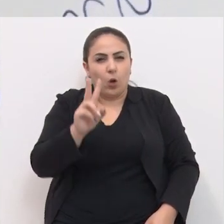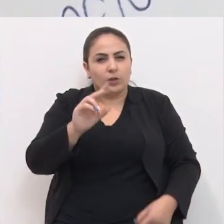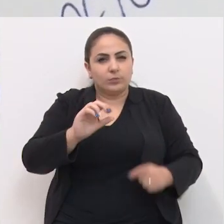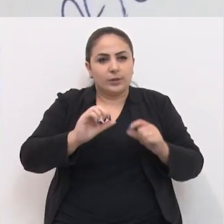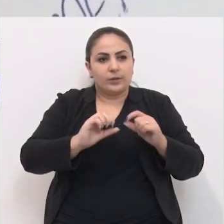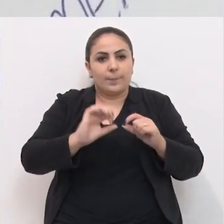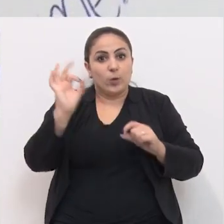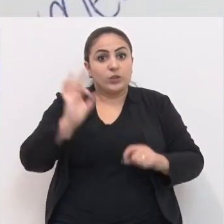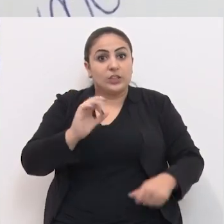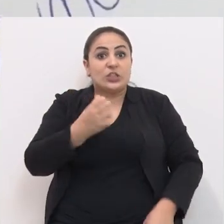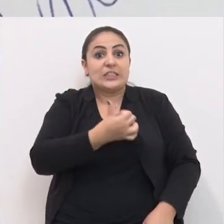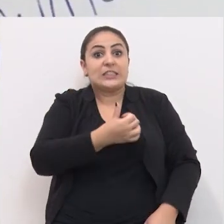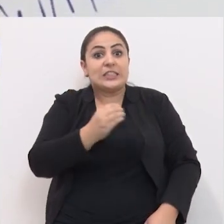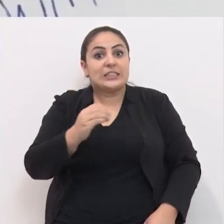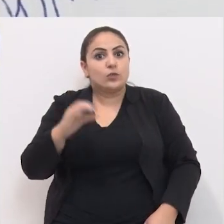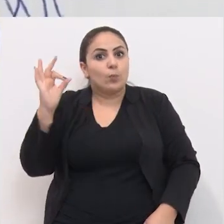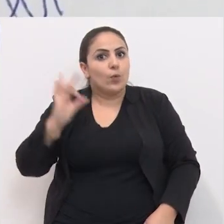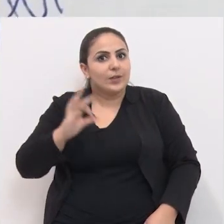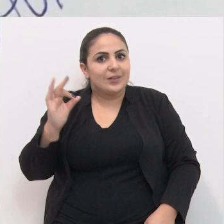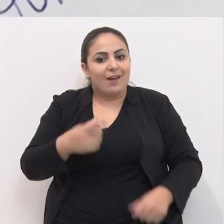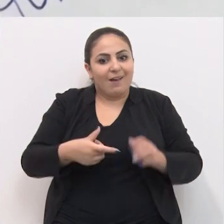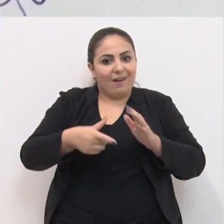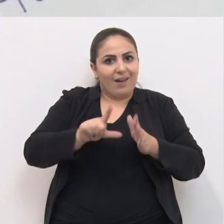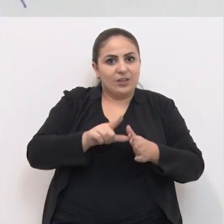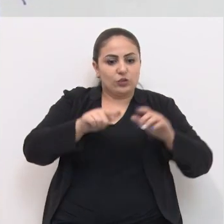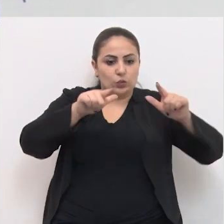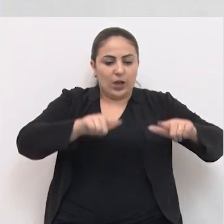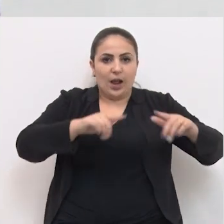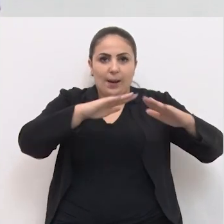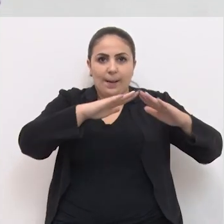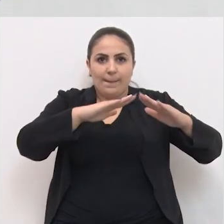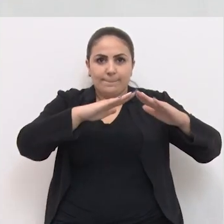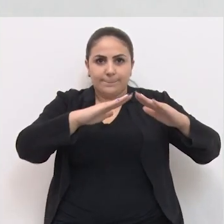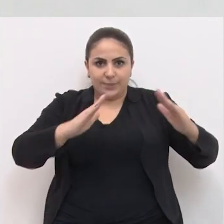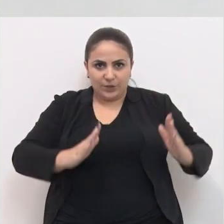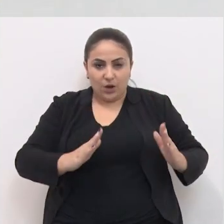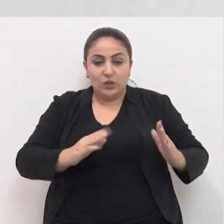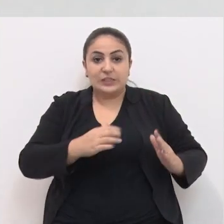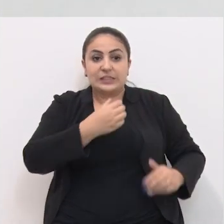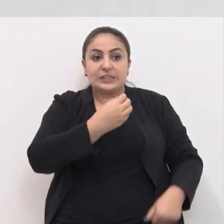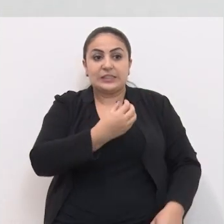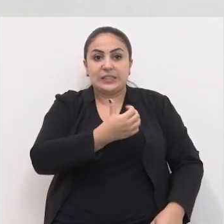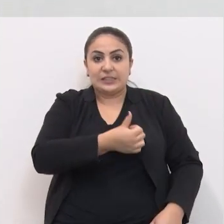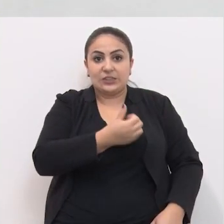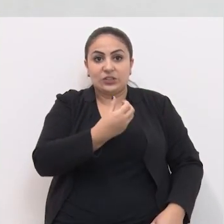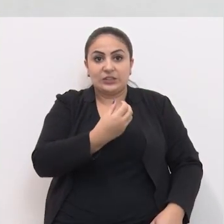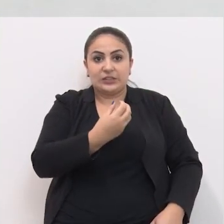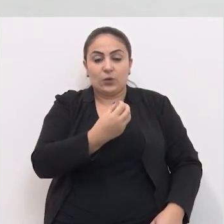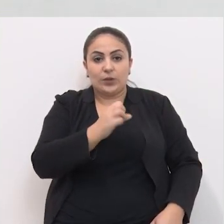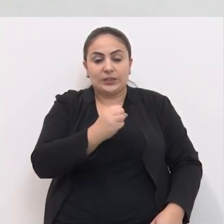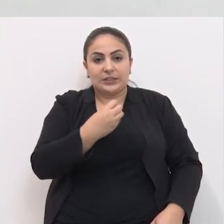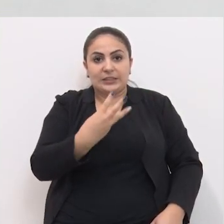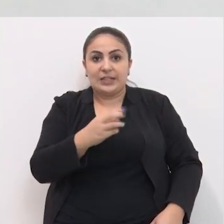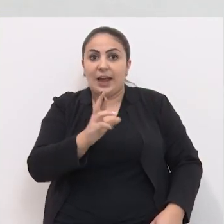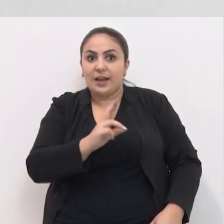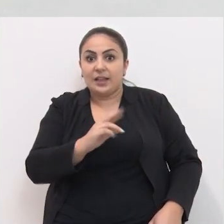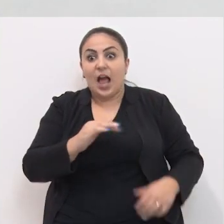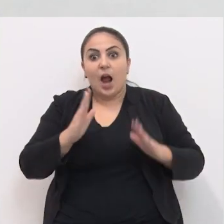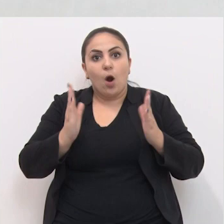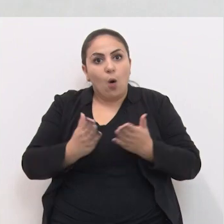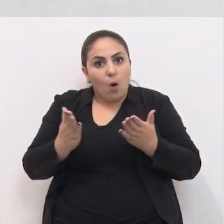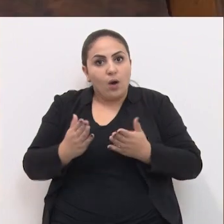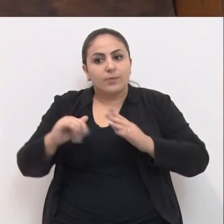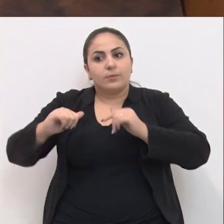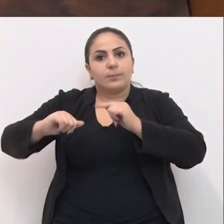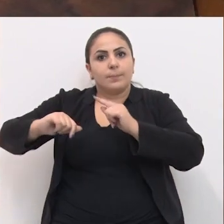600%. Antes, o imposto do pavilhão era de R$ 363, agora é superior a R$